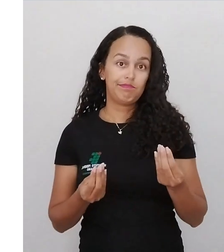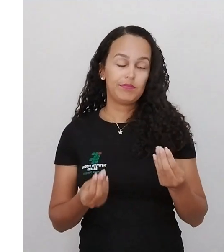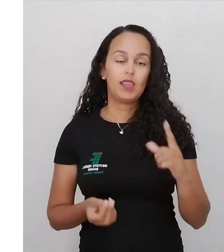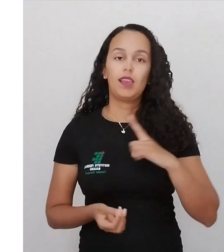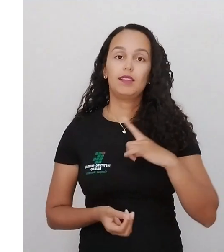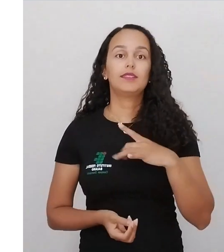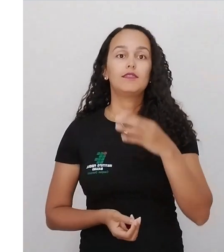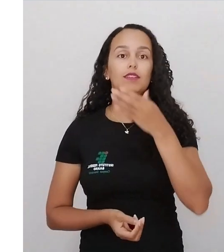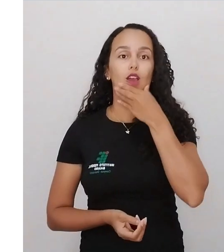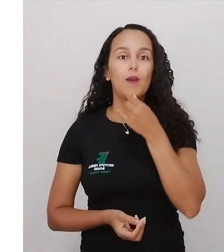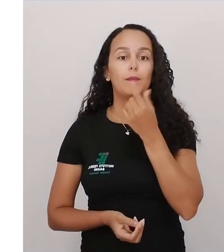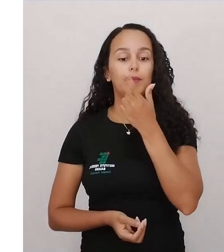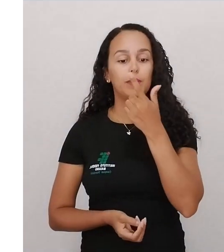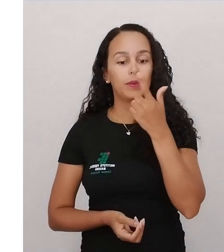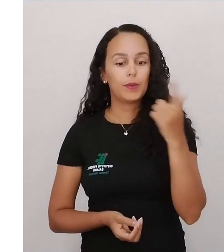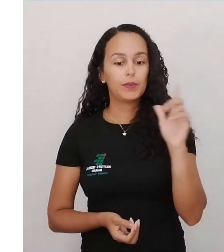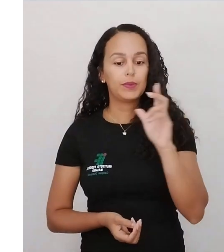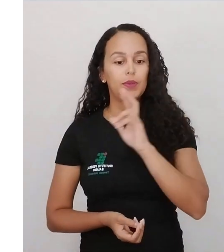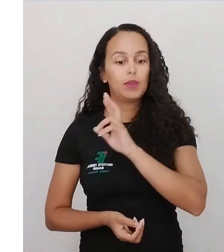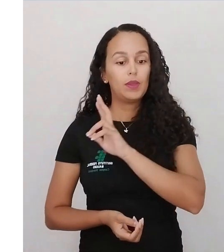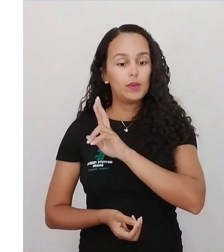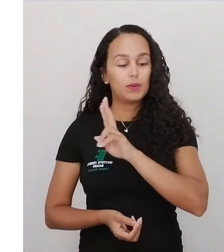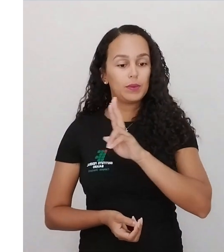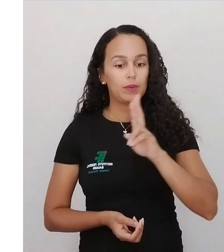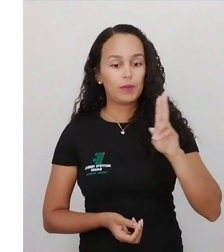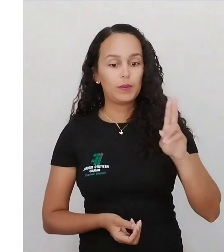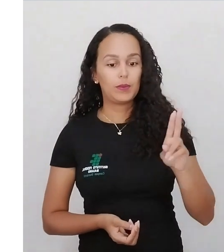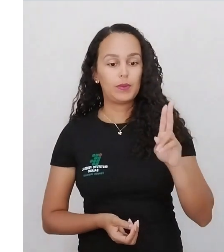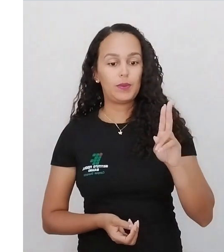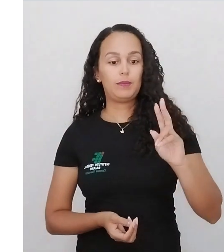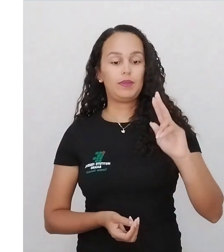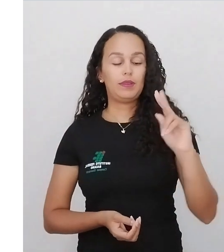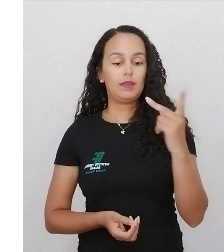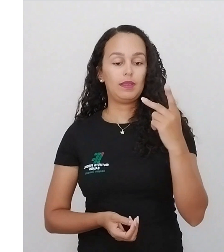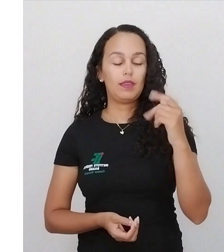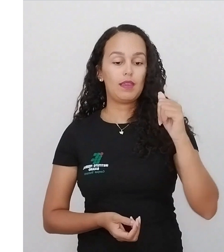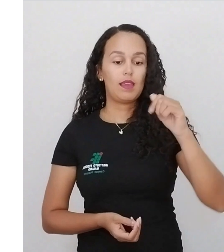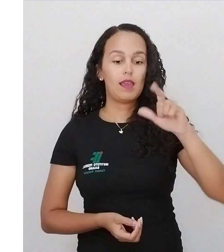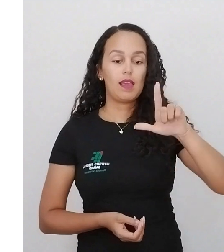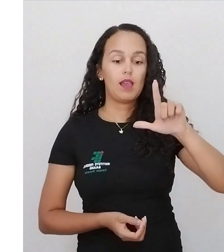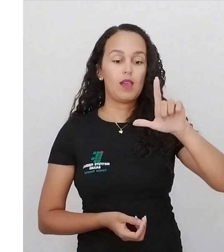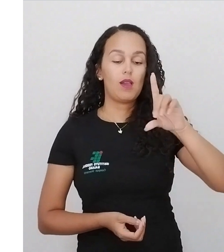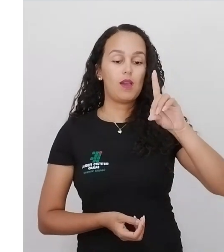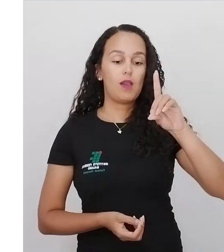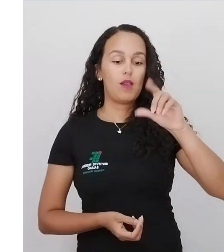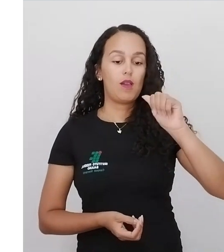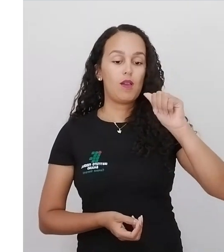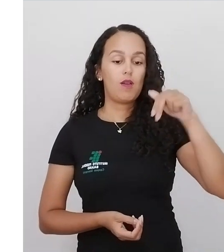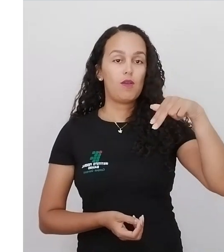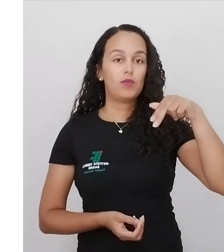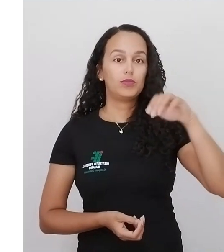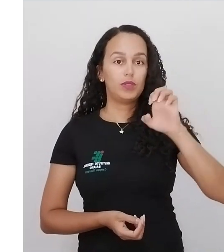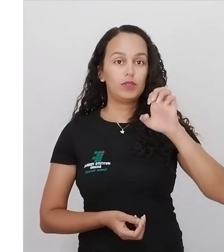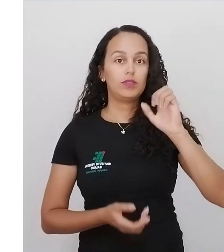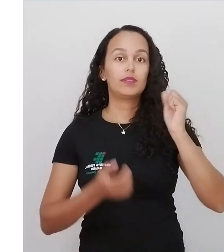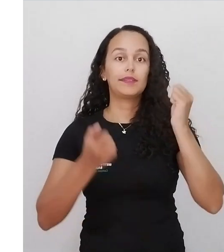então Haldane com uma teoria sobre como de fato era a atmosfera primitiva do nosso planeta.